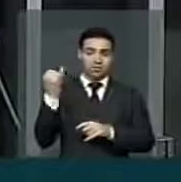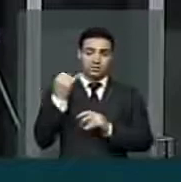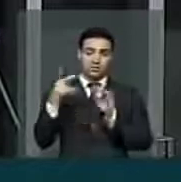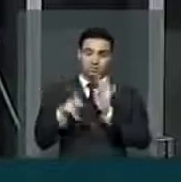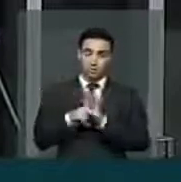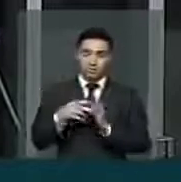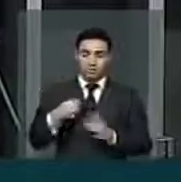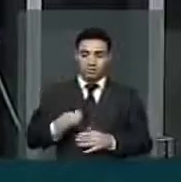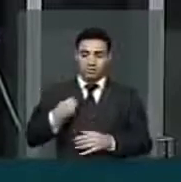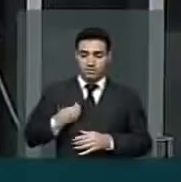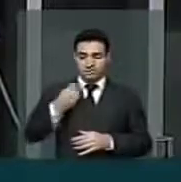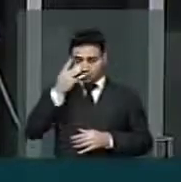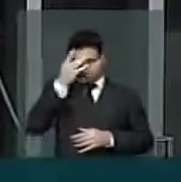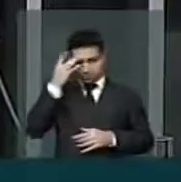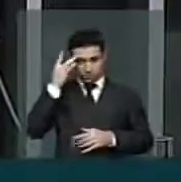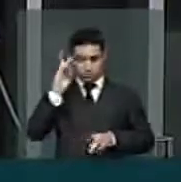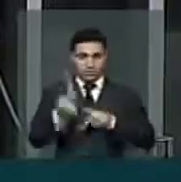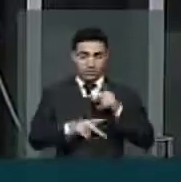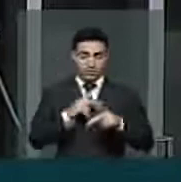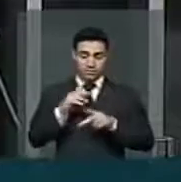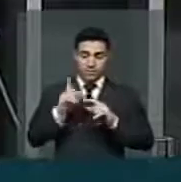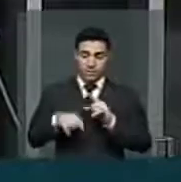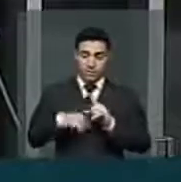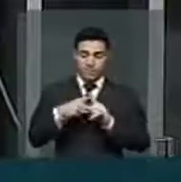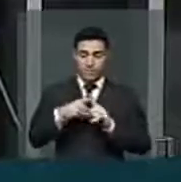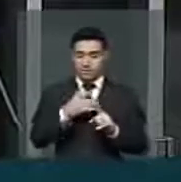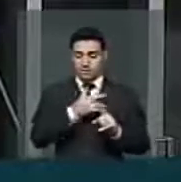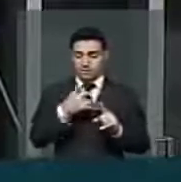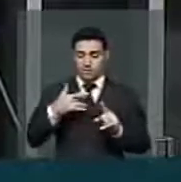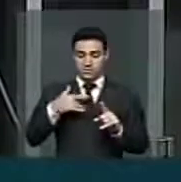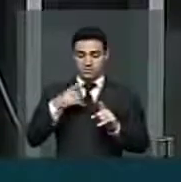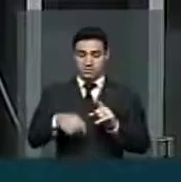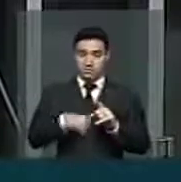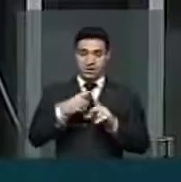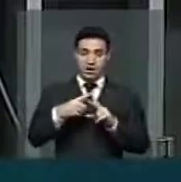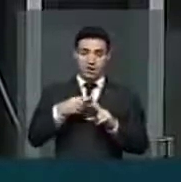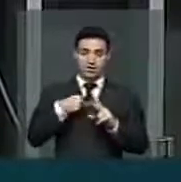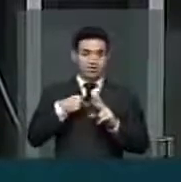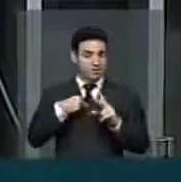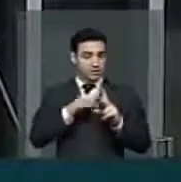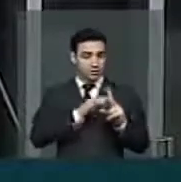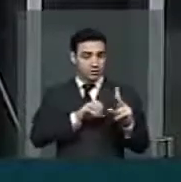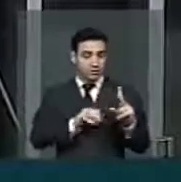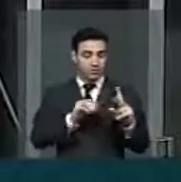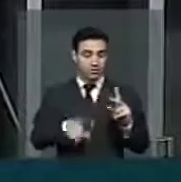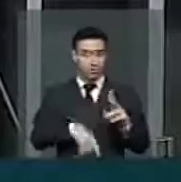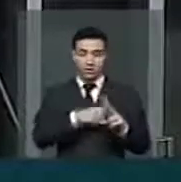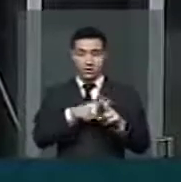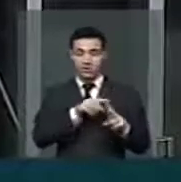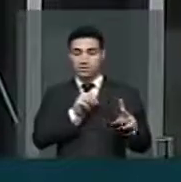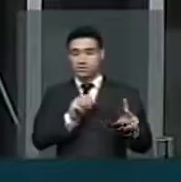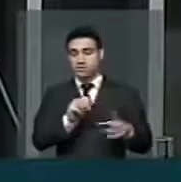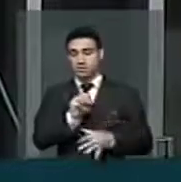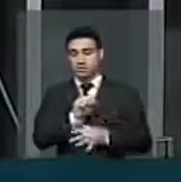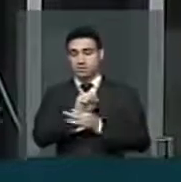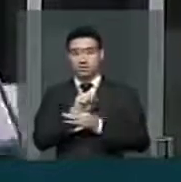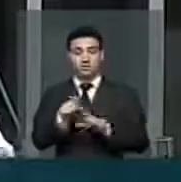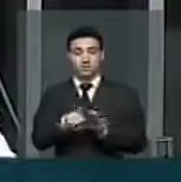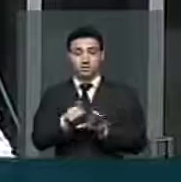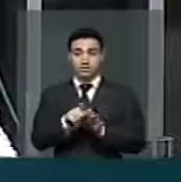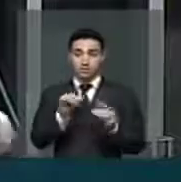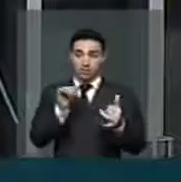vida das pessoas: mais saúde, mais educação, mais segurança e o combate à